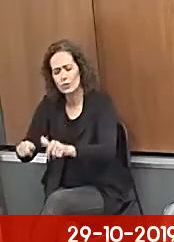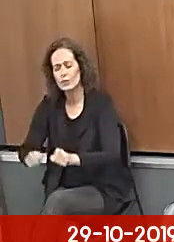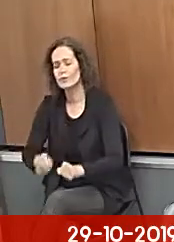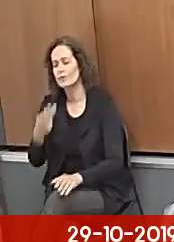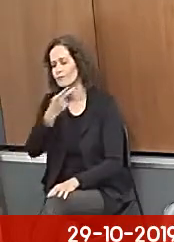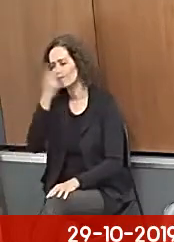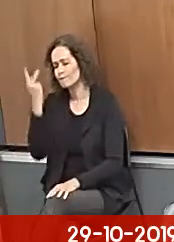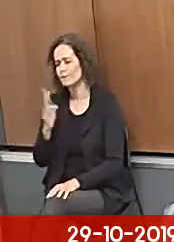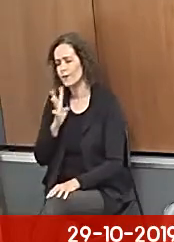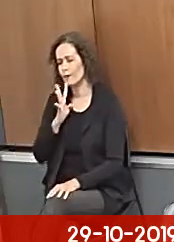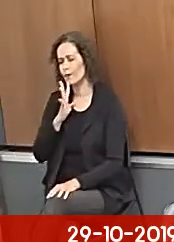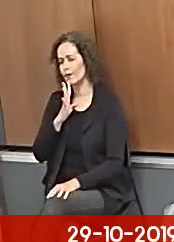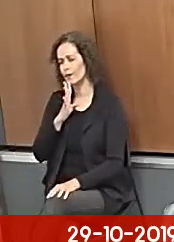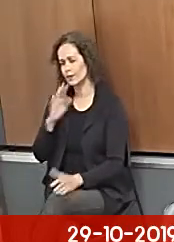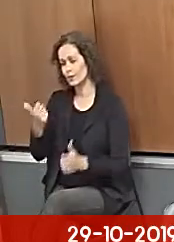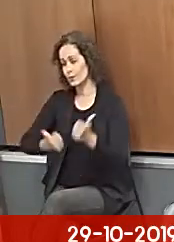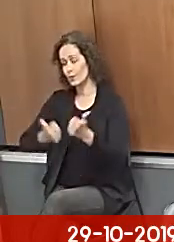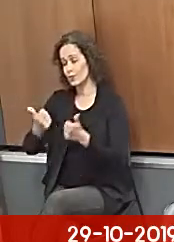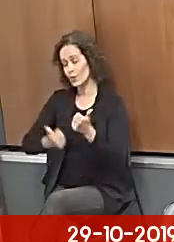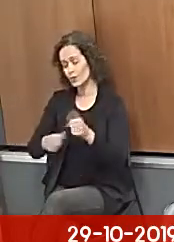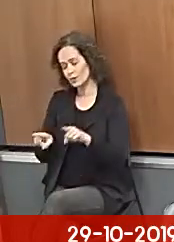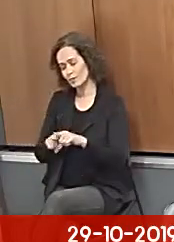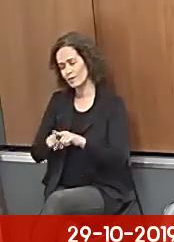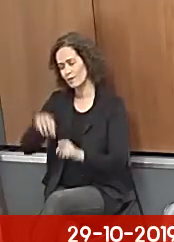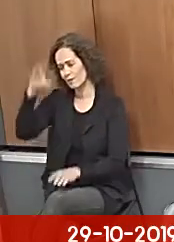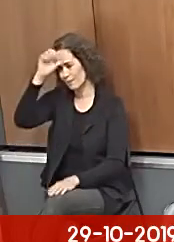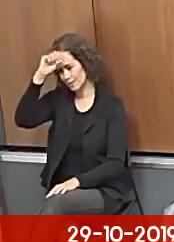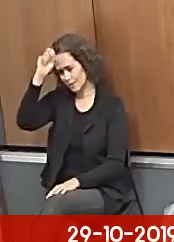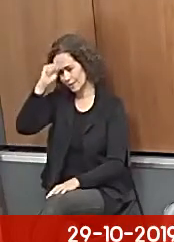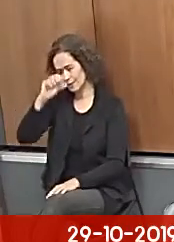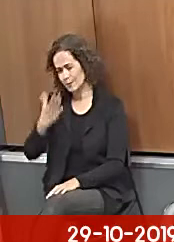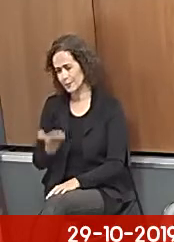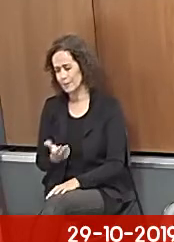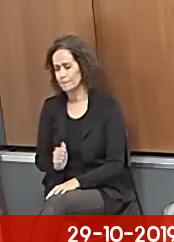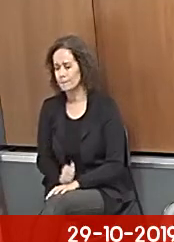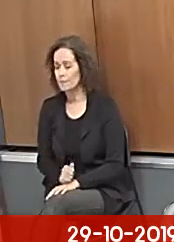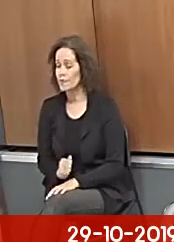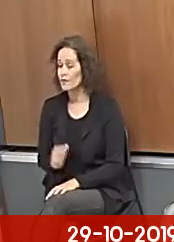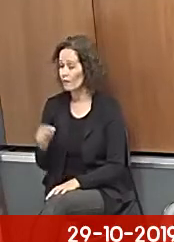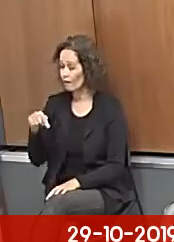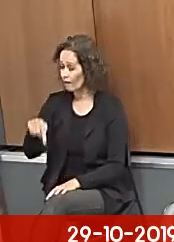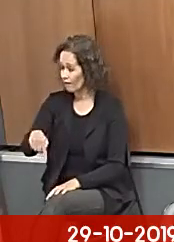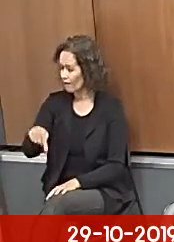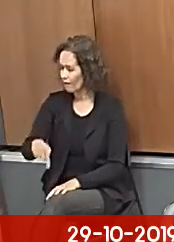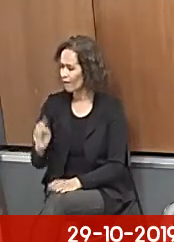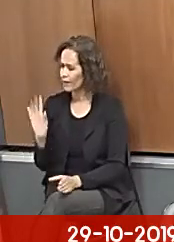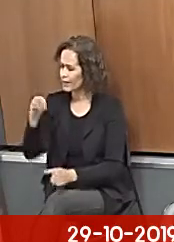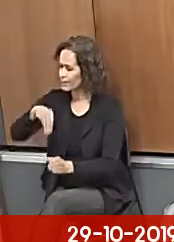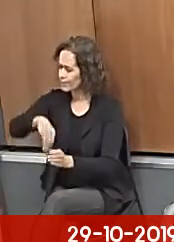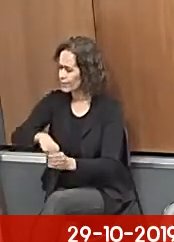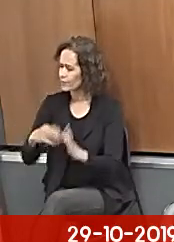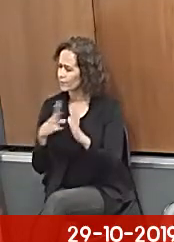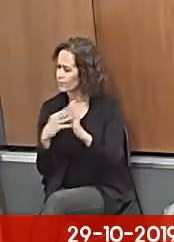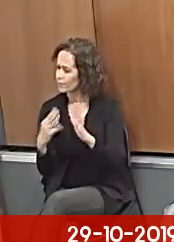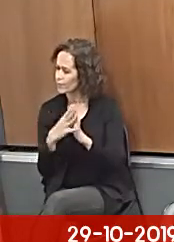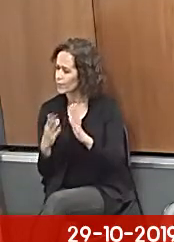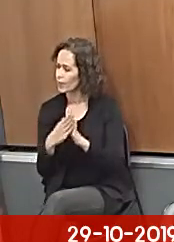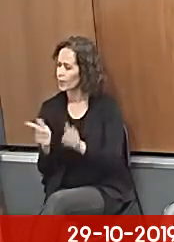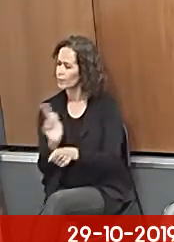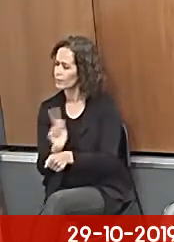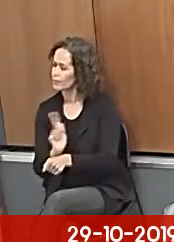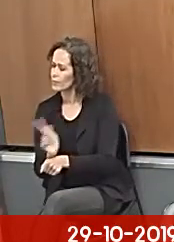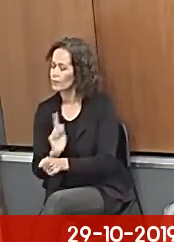vai ter conhecimento disso. O Independência tem, dentro do seu modelo de gestão, junto com o